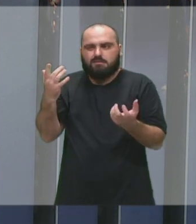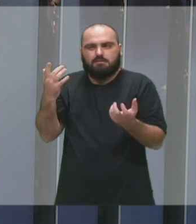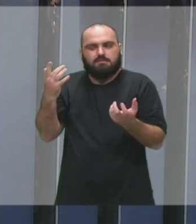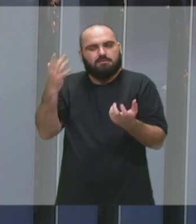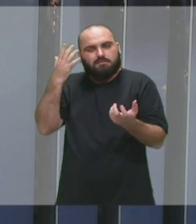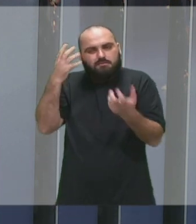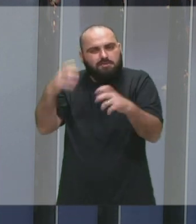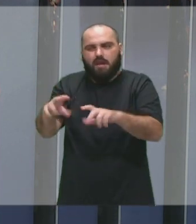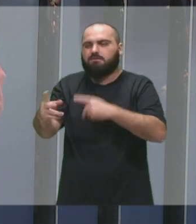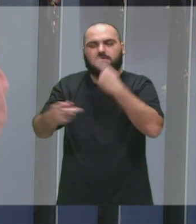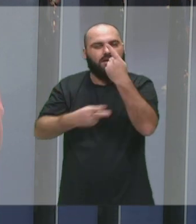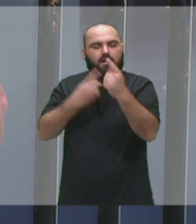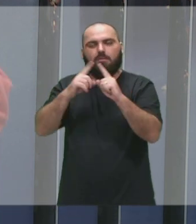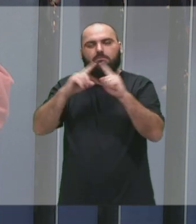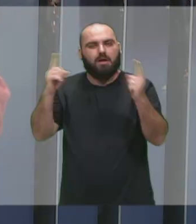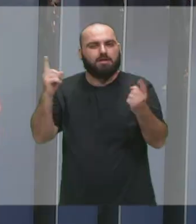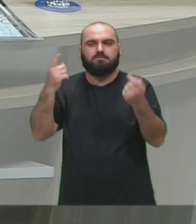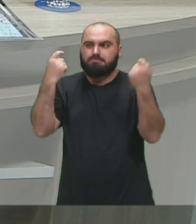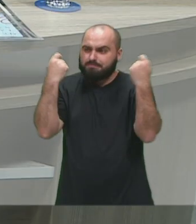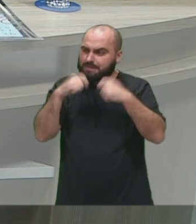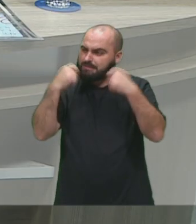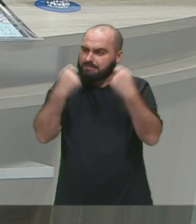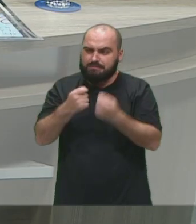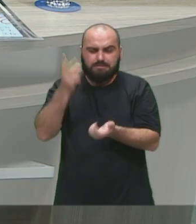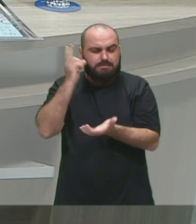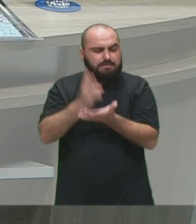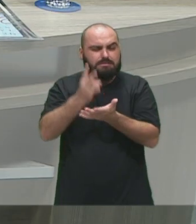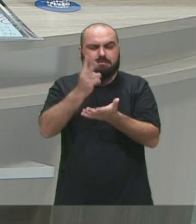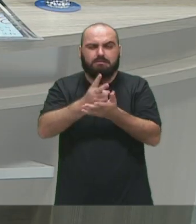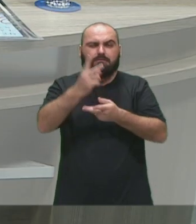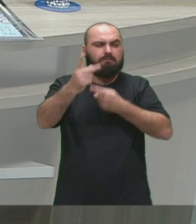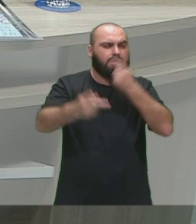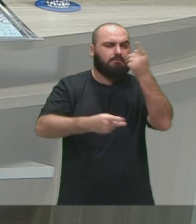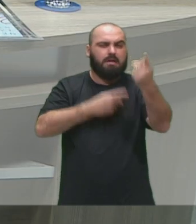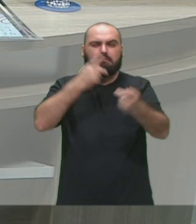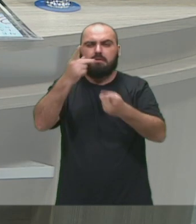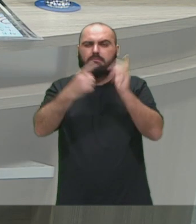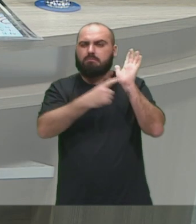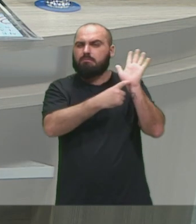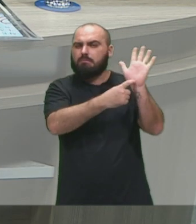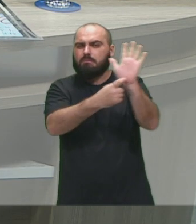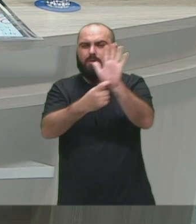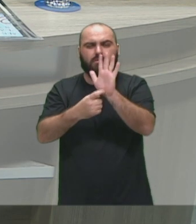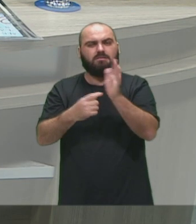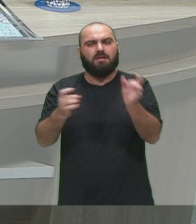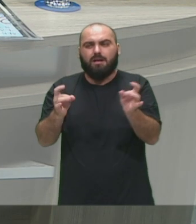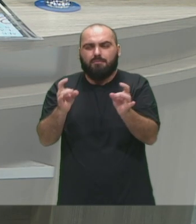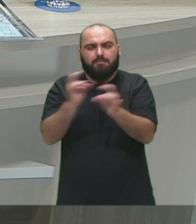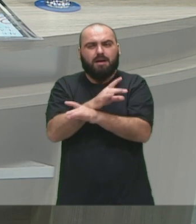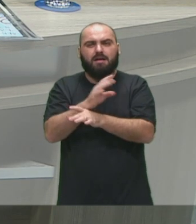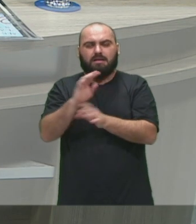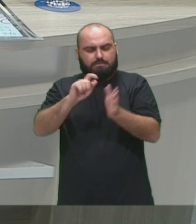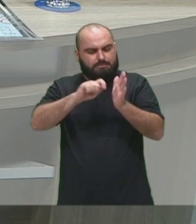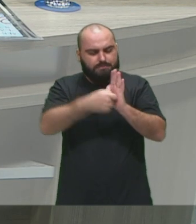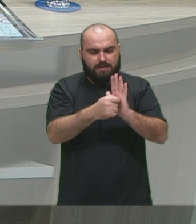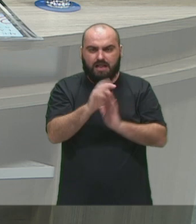é cada vez mais necessário falar, expor, quebrar os tabus, porque só